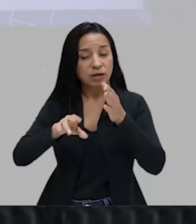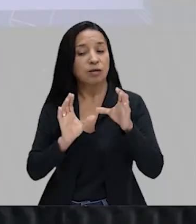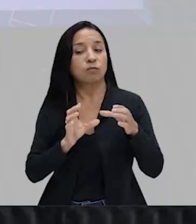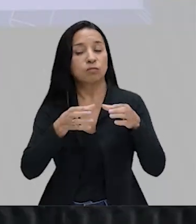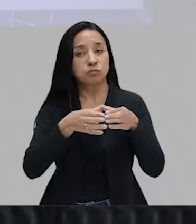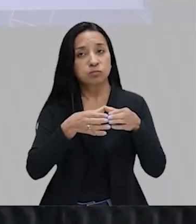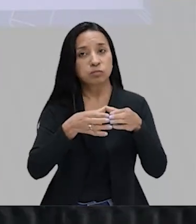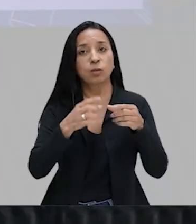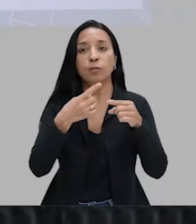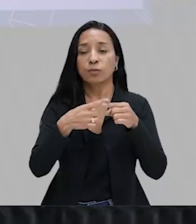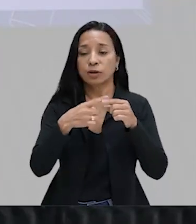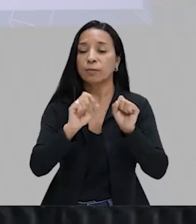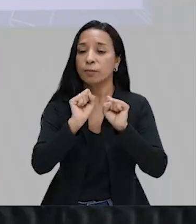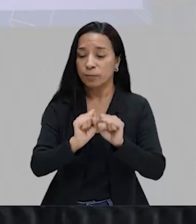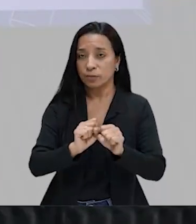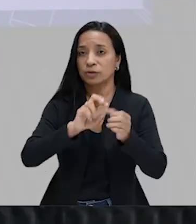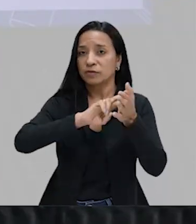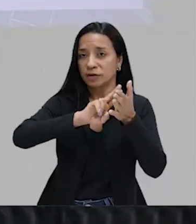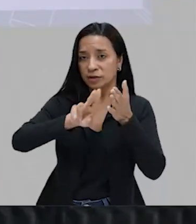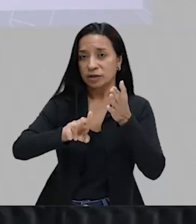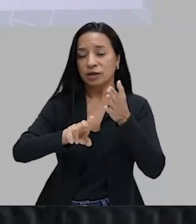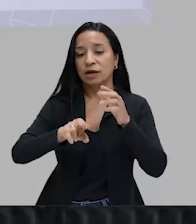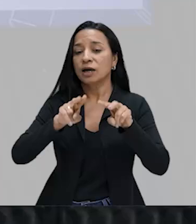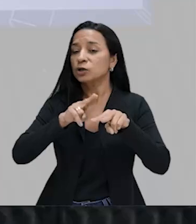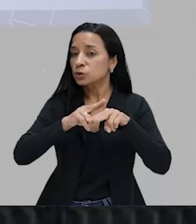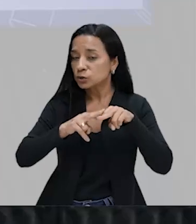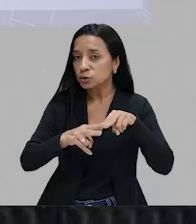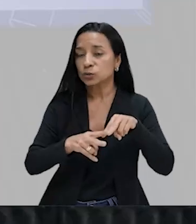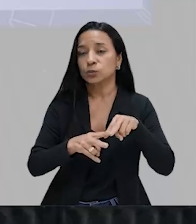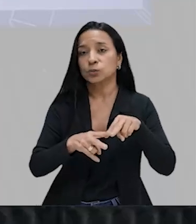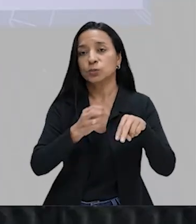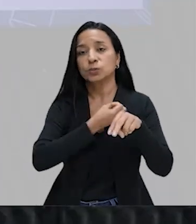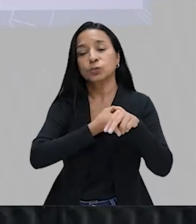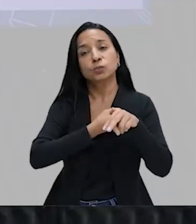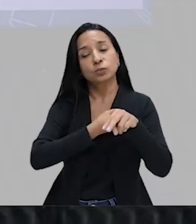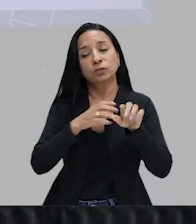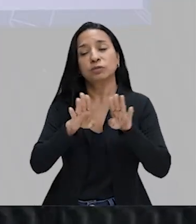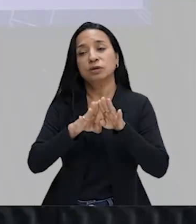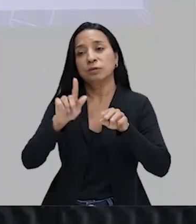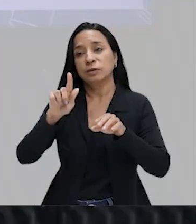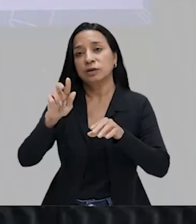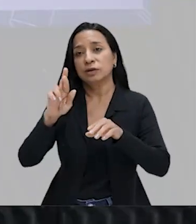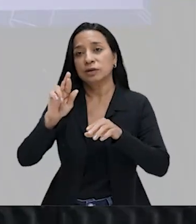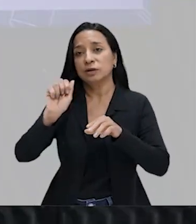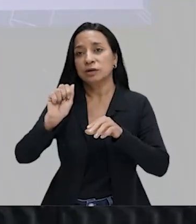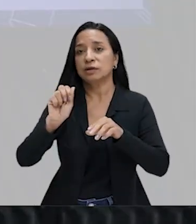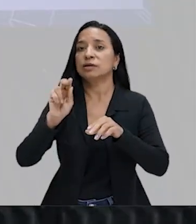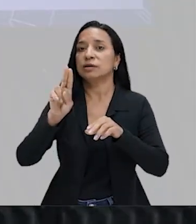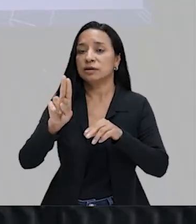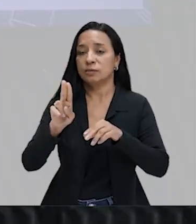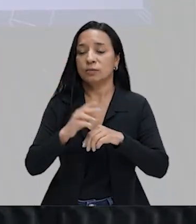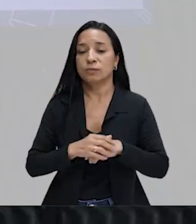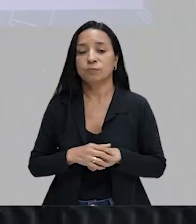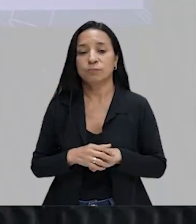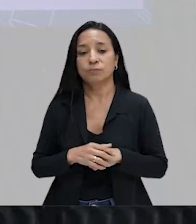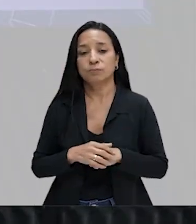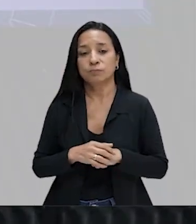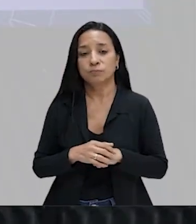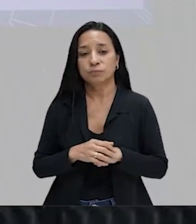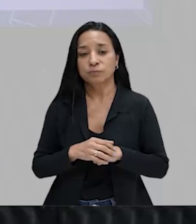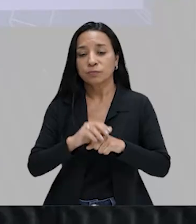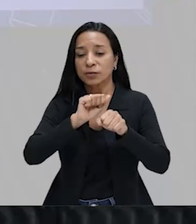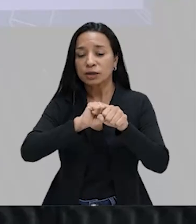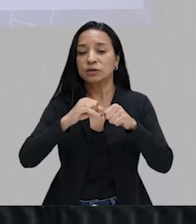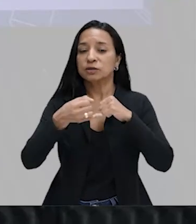eu posso fazer essa variação em gênero, em número e também em grau. Os adjetivos também